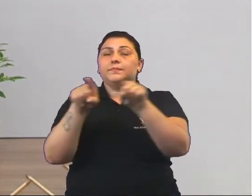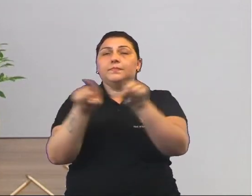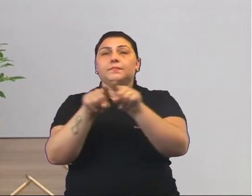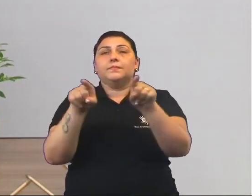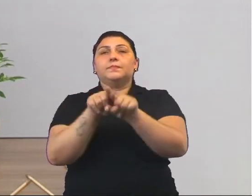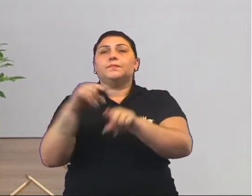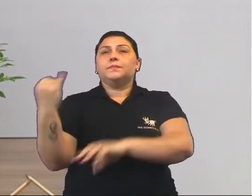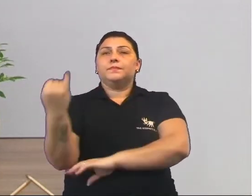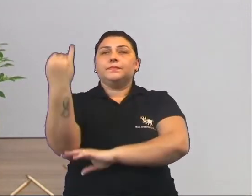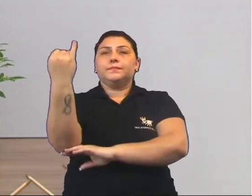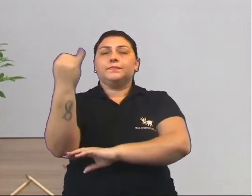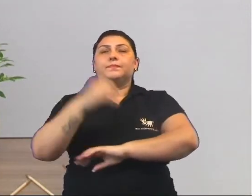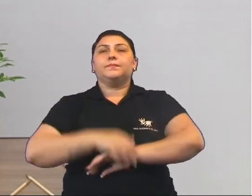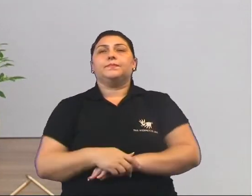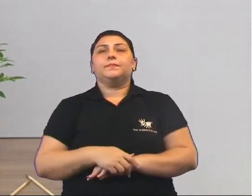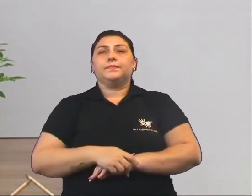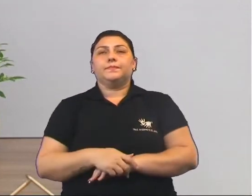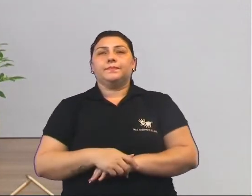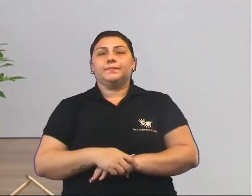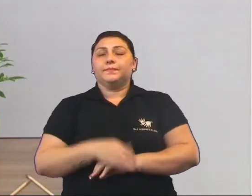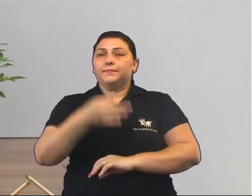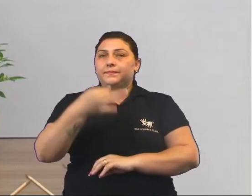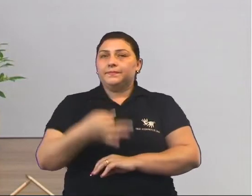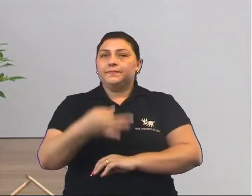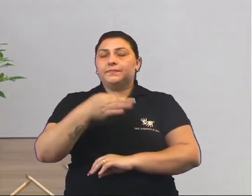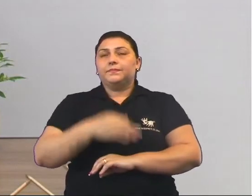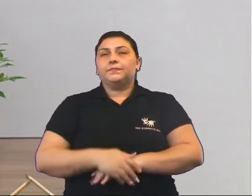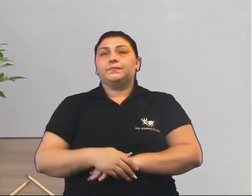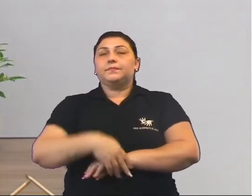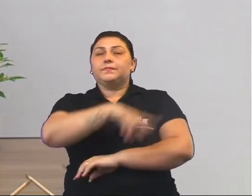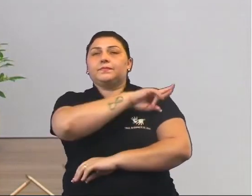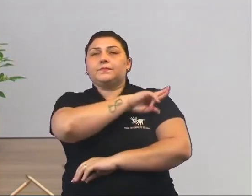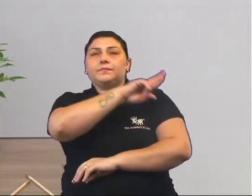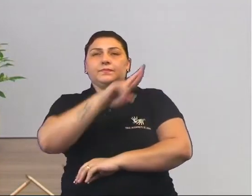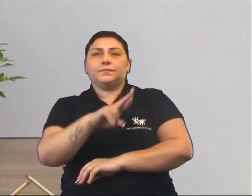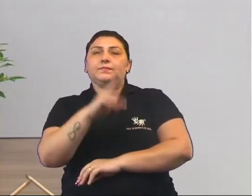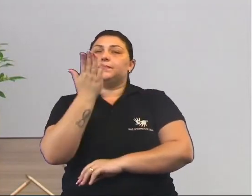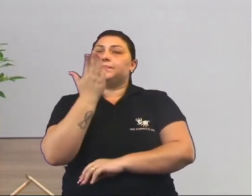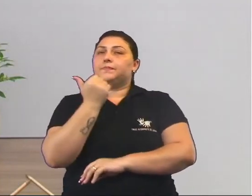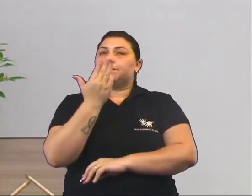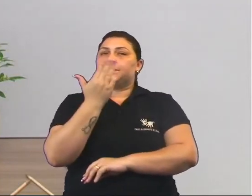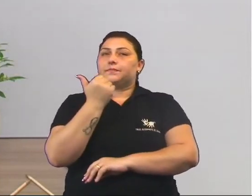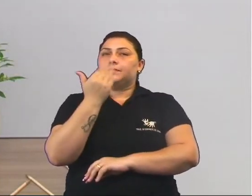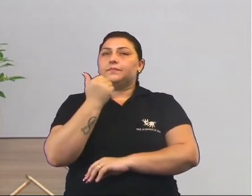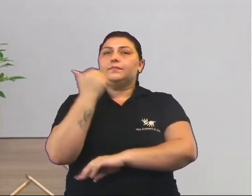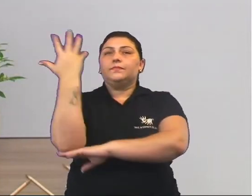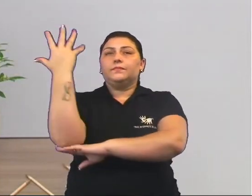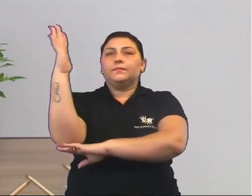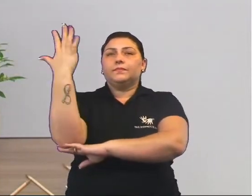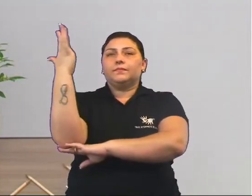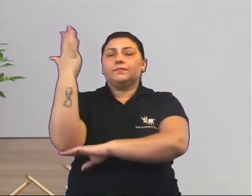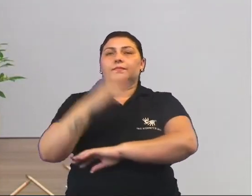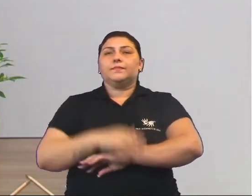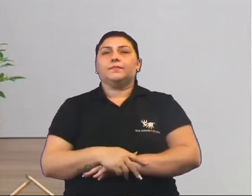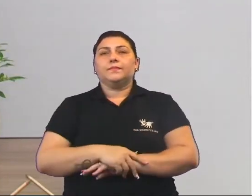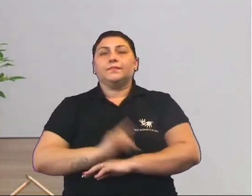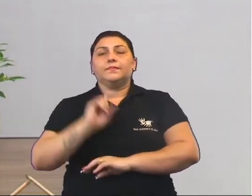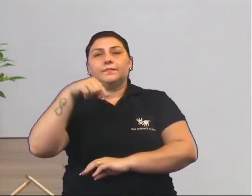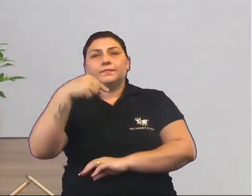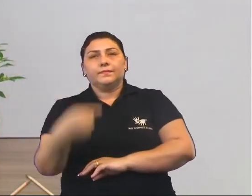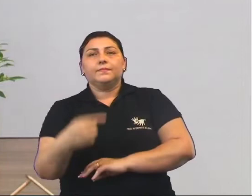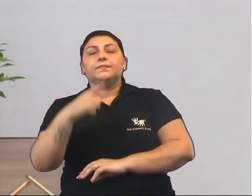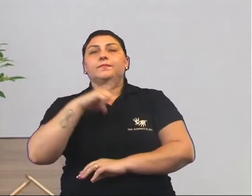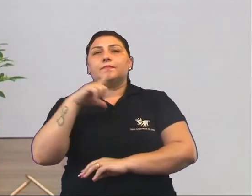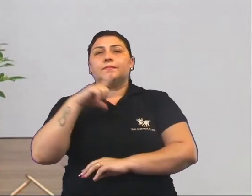também são muito importantes, certo? Ela é responsável pela alimentação da planta. E logo